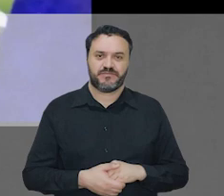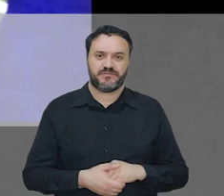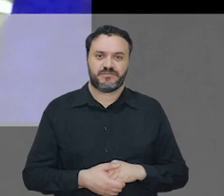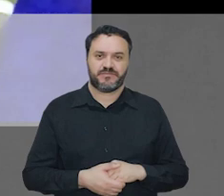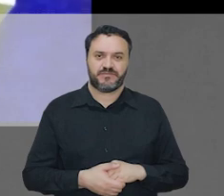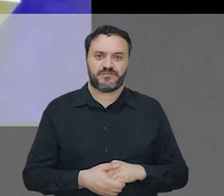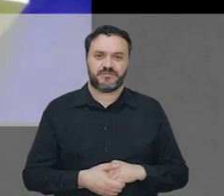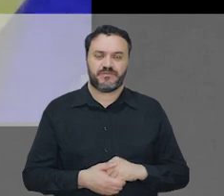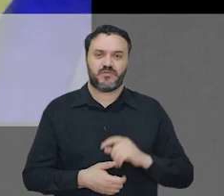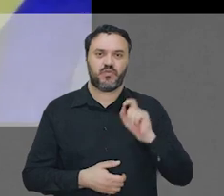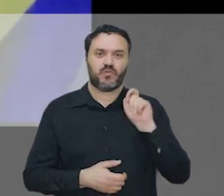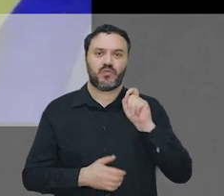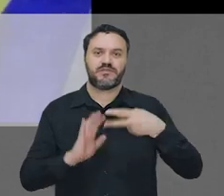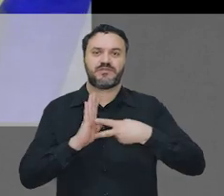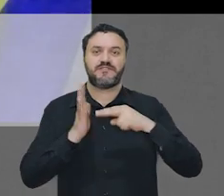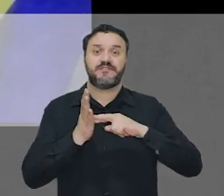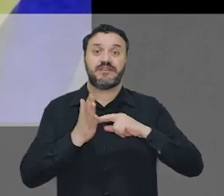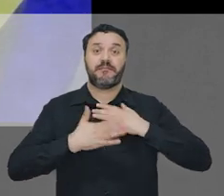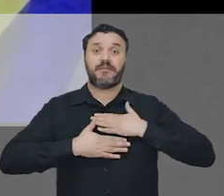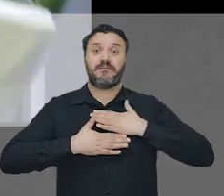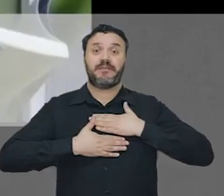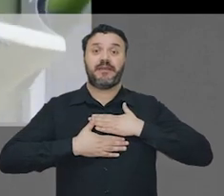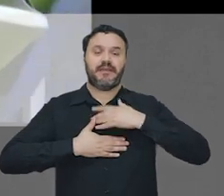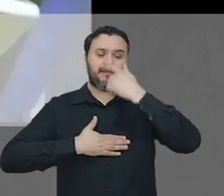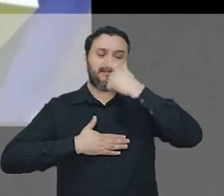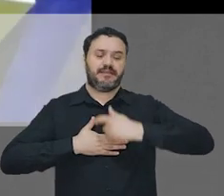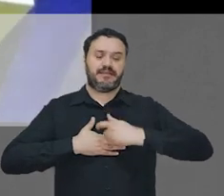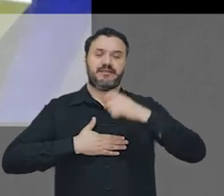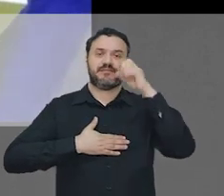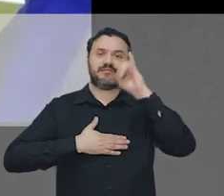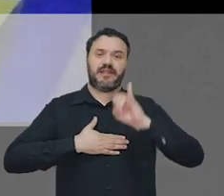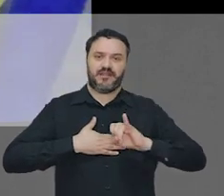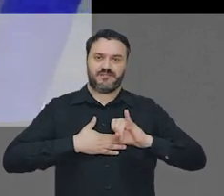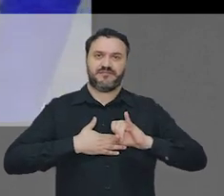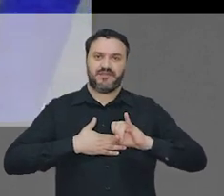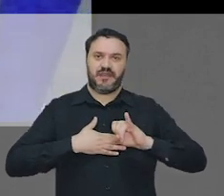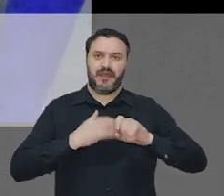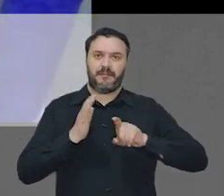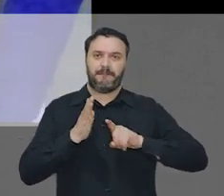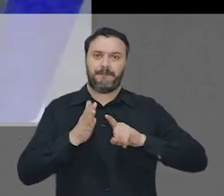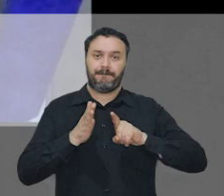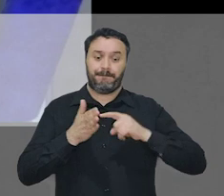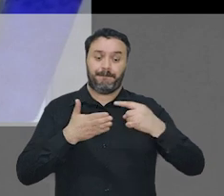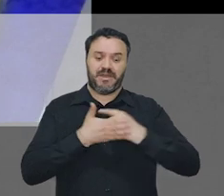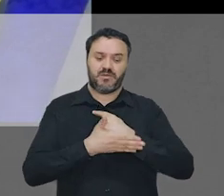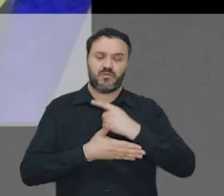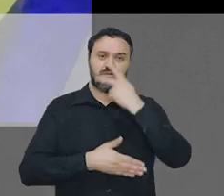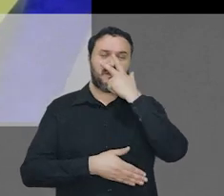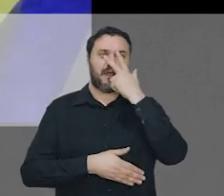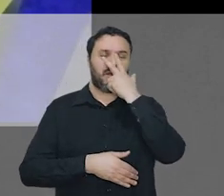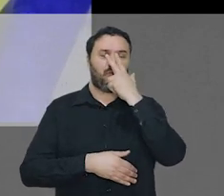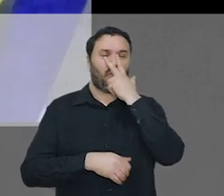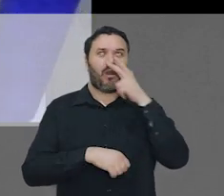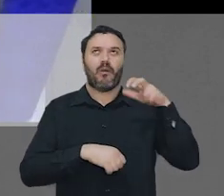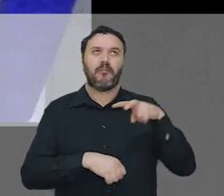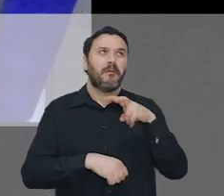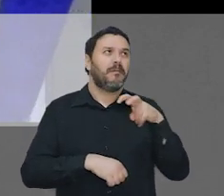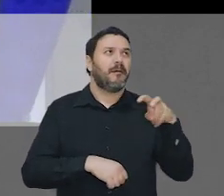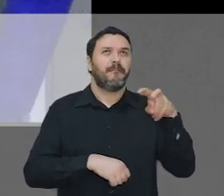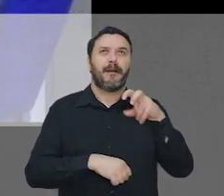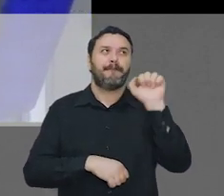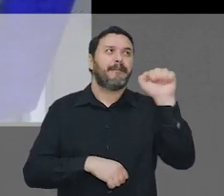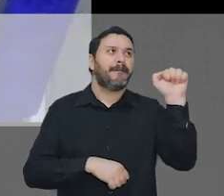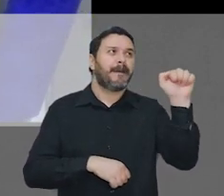O que significa para mim ser italiano? Uma pergunta que batia como um andarilho desconhecido na porta de